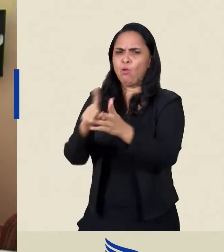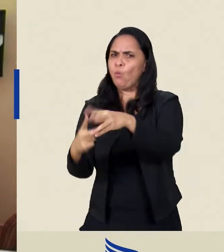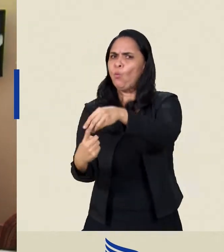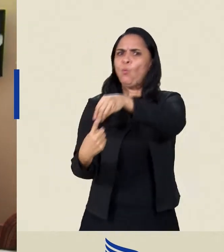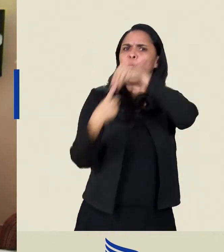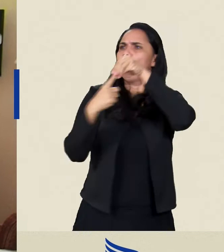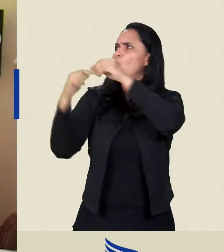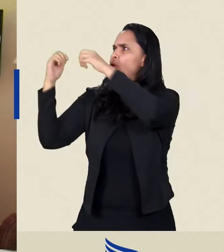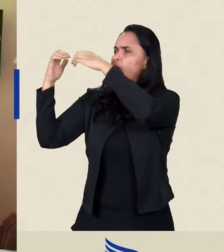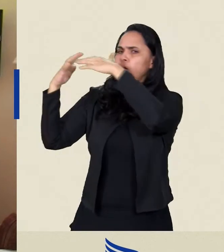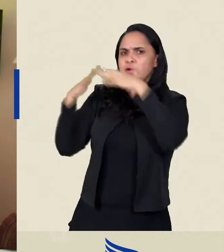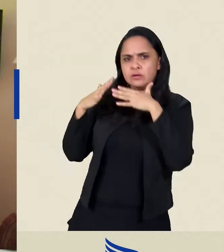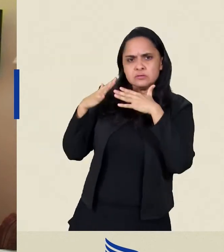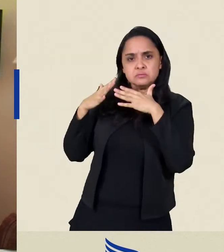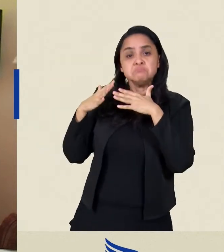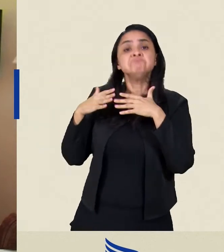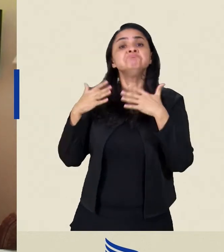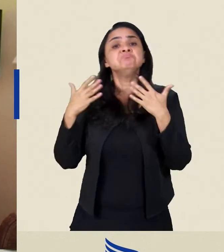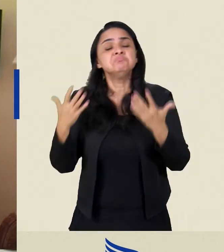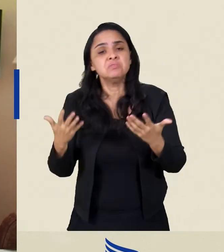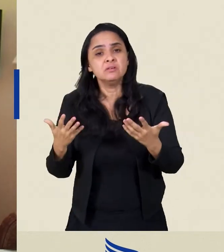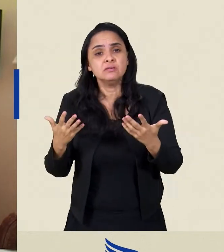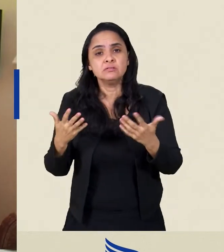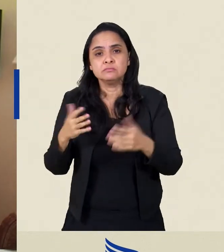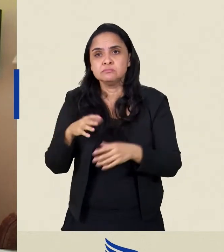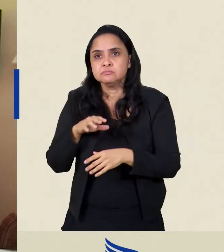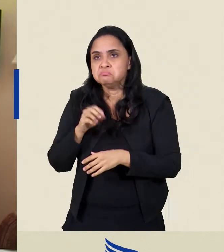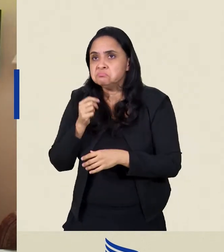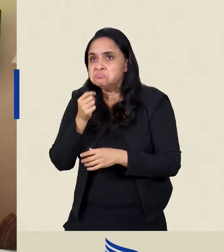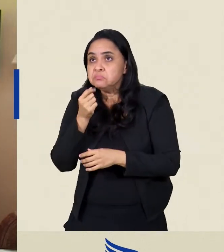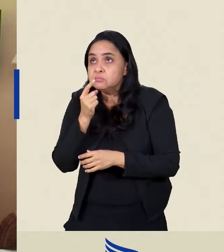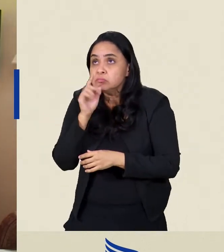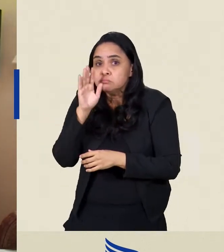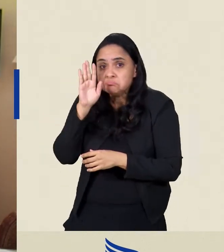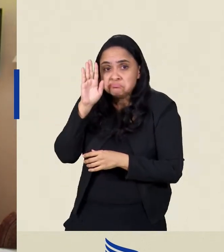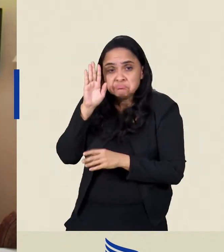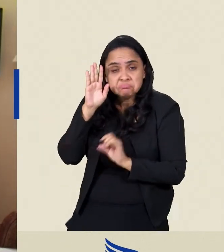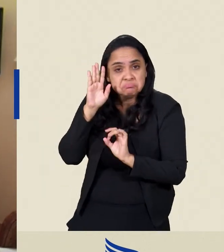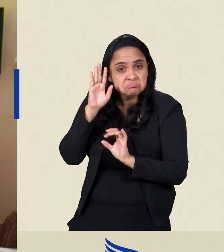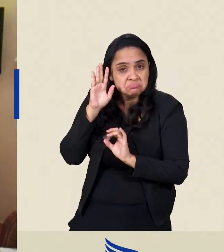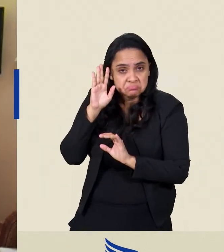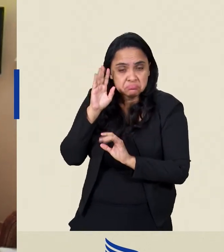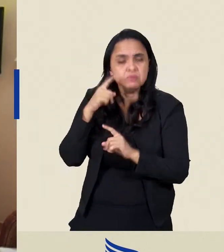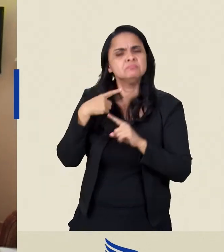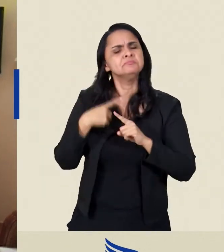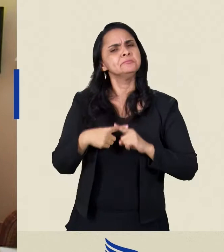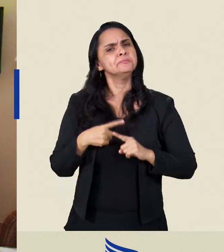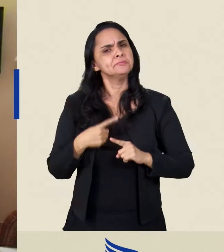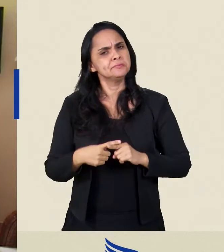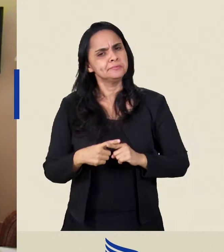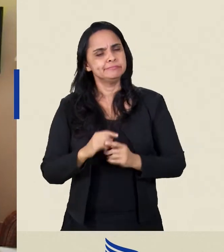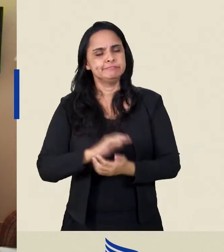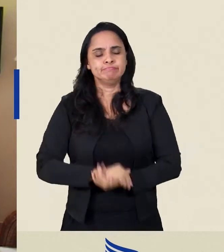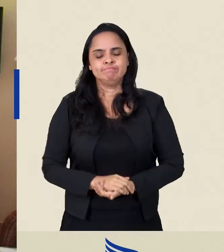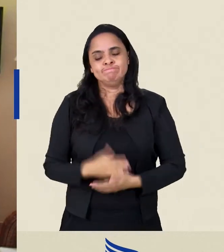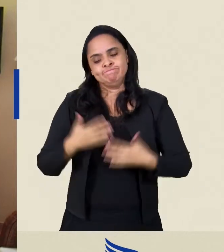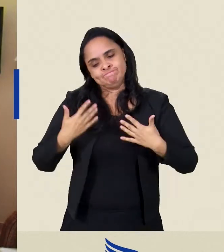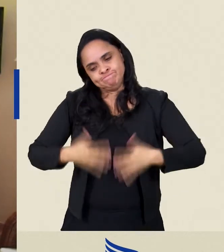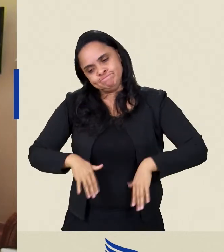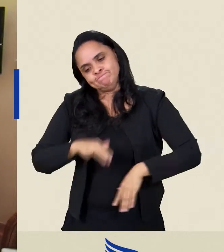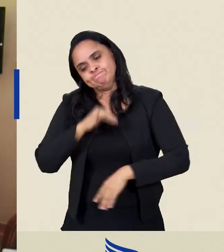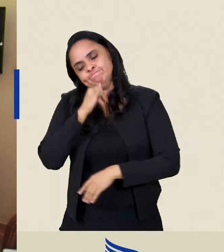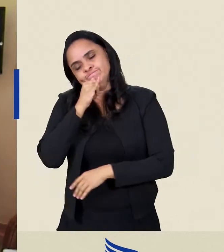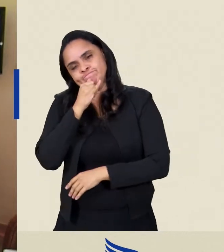pela graça? Então quase ninguém se manifesta. Por quê? Lamentavelmente, existe